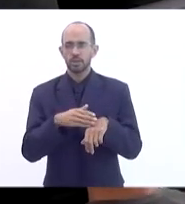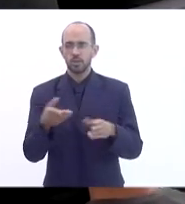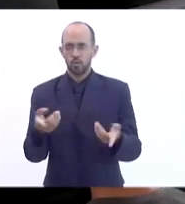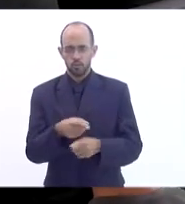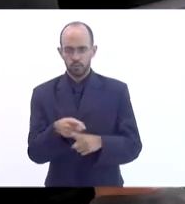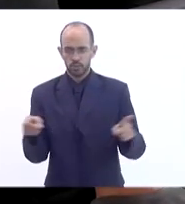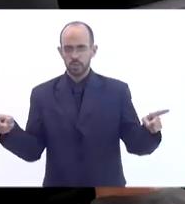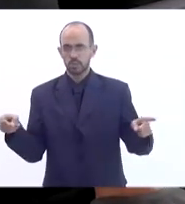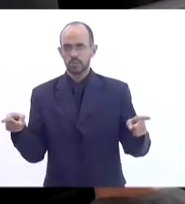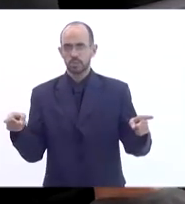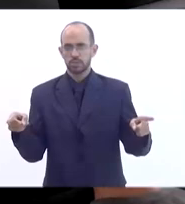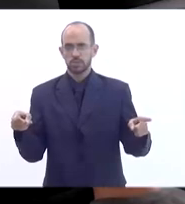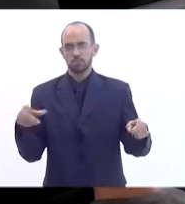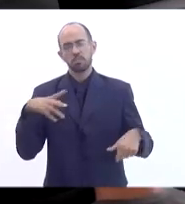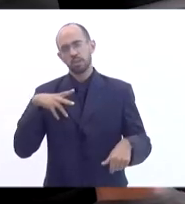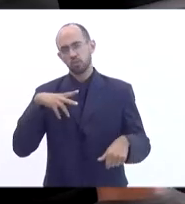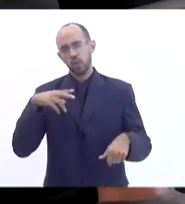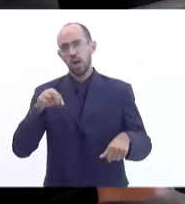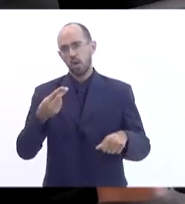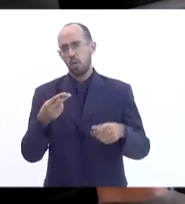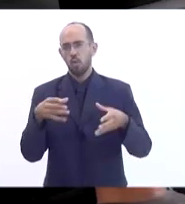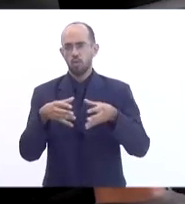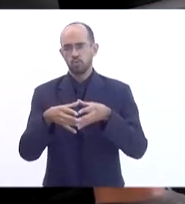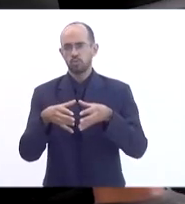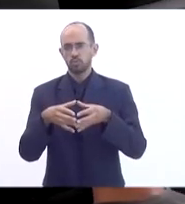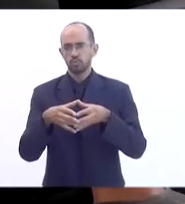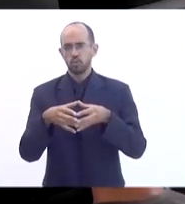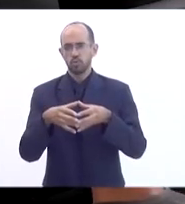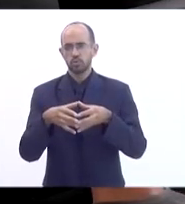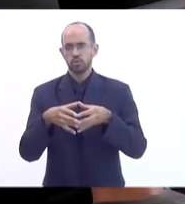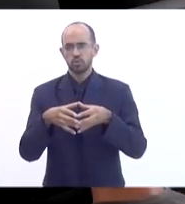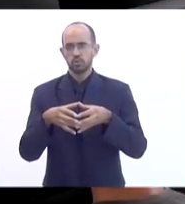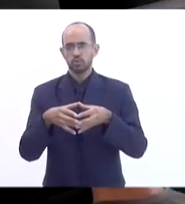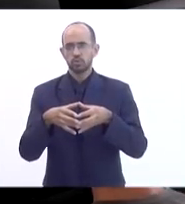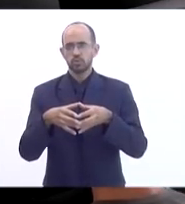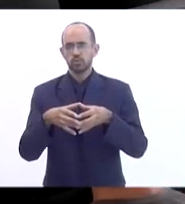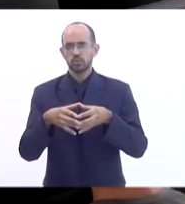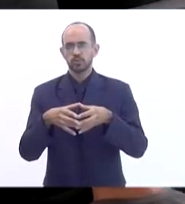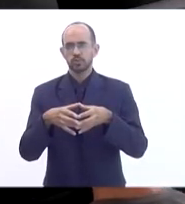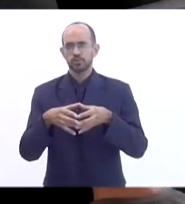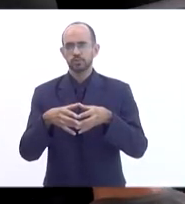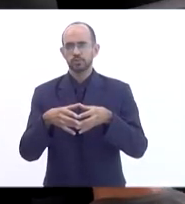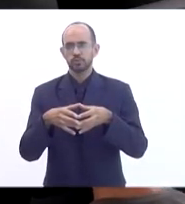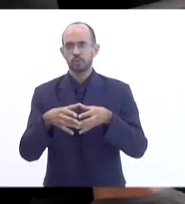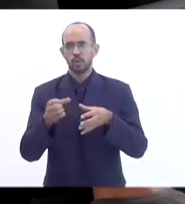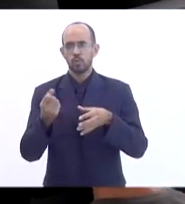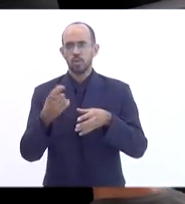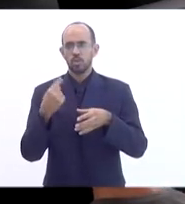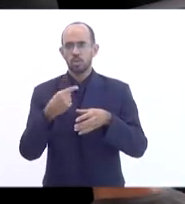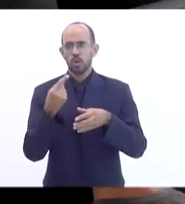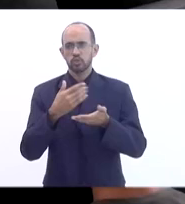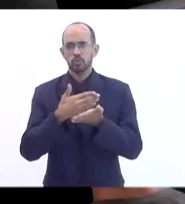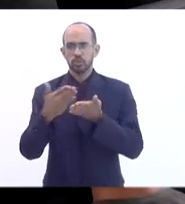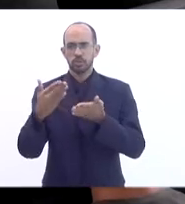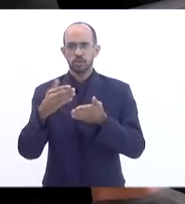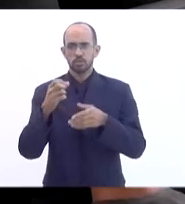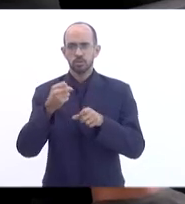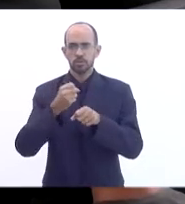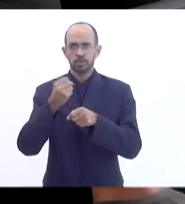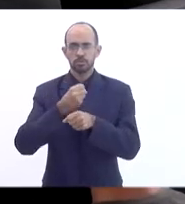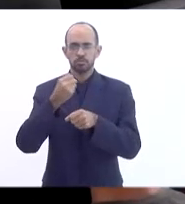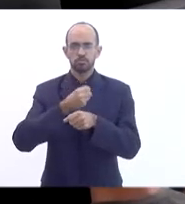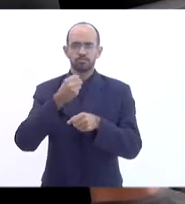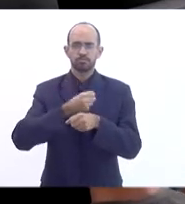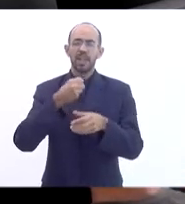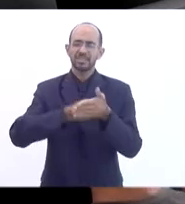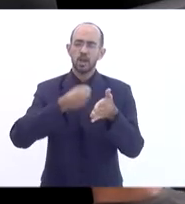todos individualmente ou com as condições e nós quando começamos essas batalhas e pronto todos os concursos da PM é